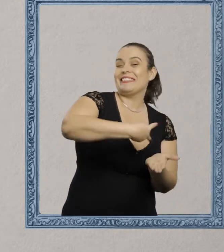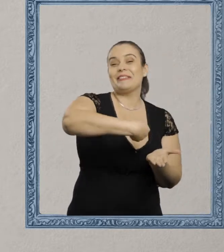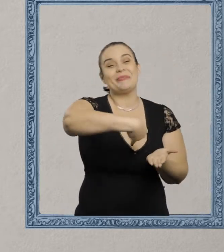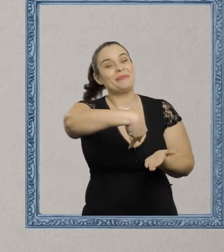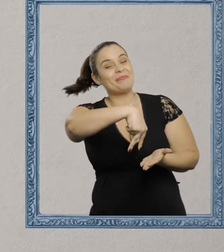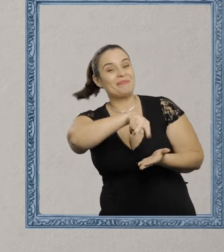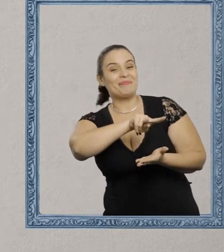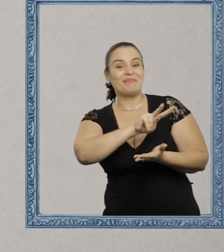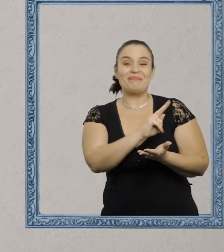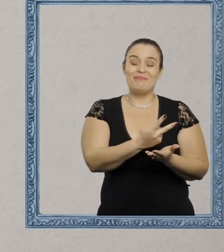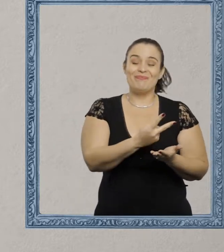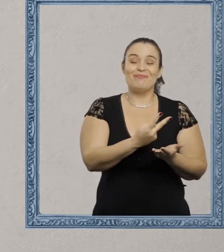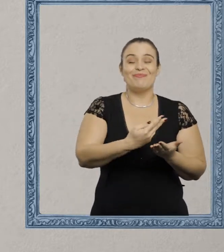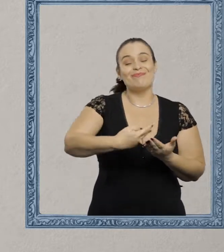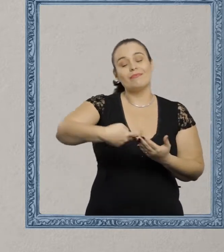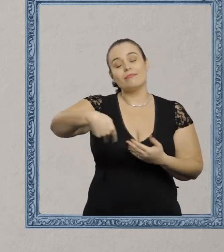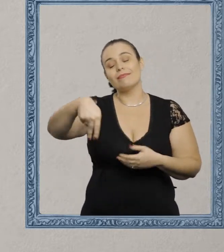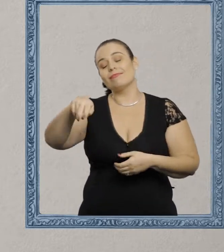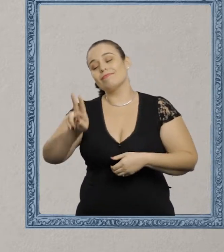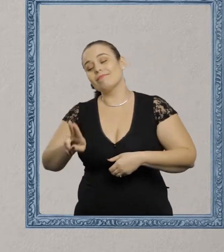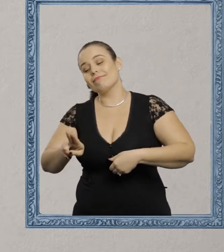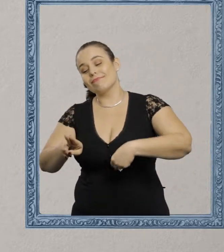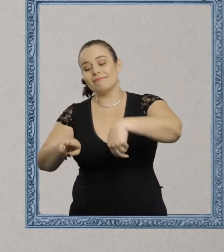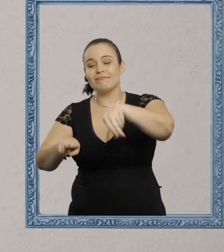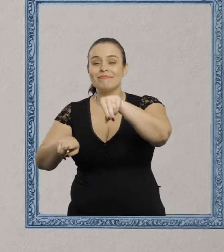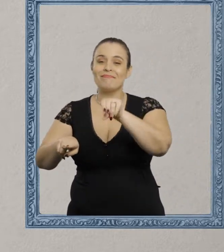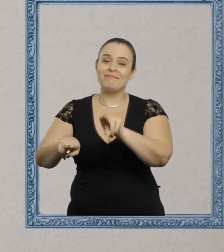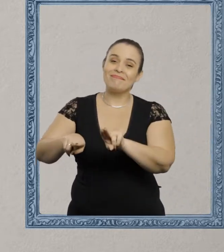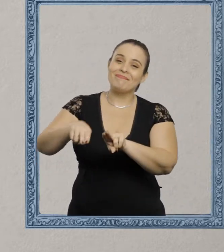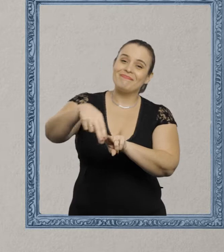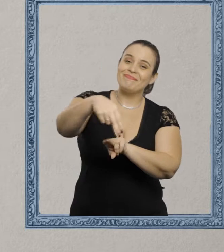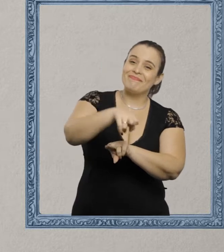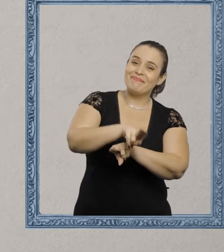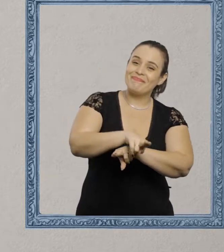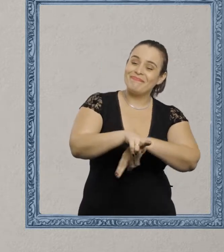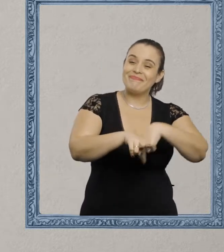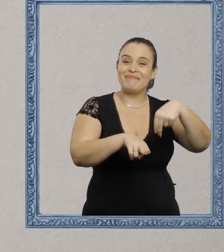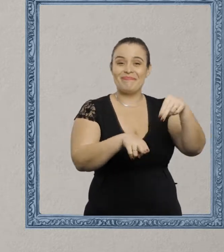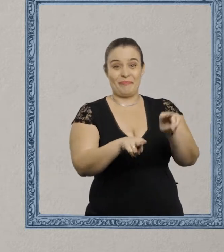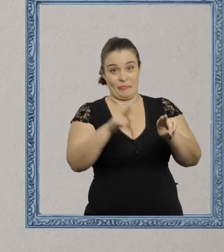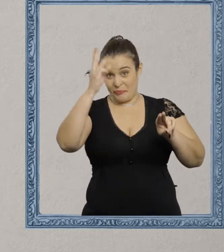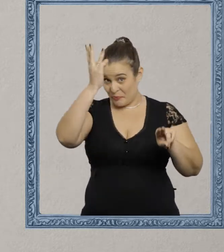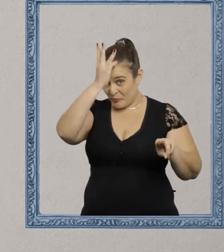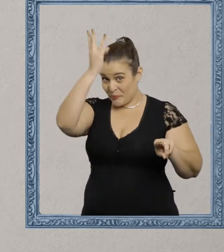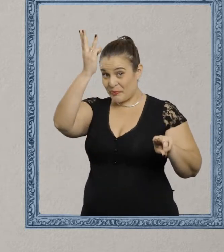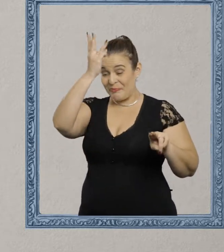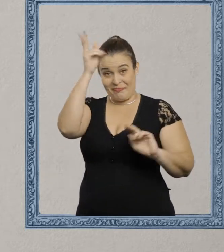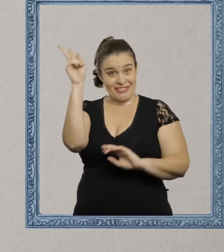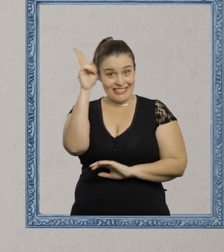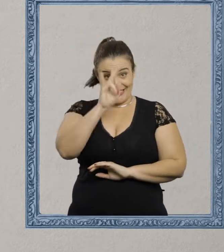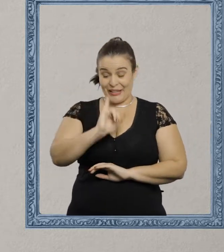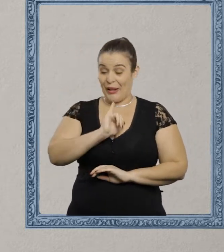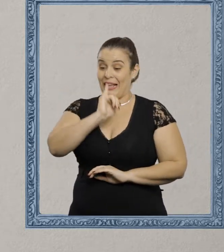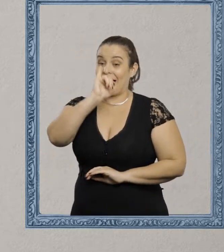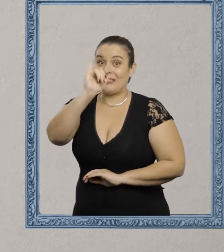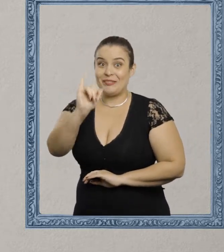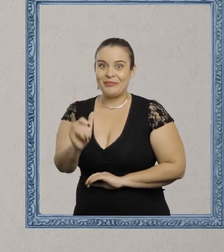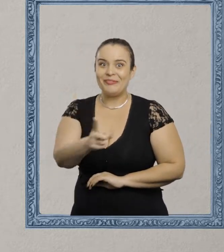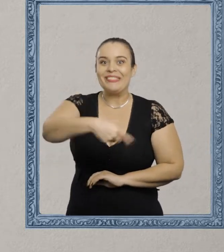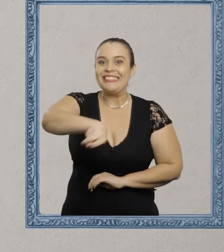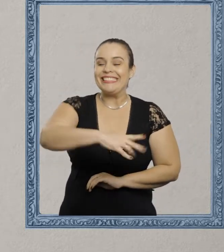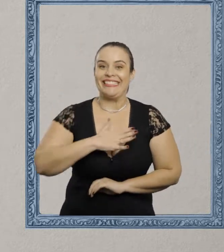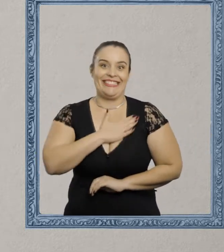dançando. Depois de um tempo, todos os meninos se deitaram. Wendy ia contar a história de ninar que eles